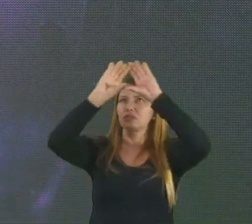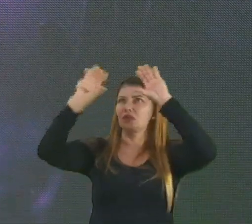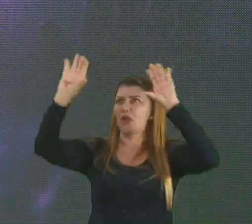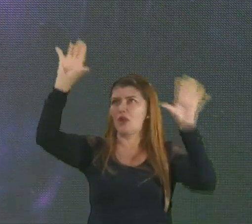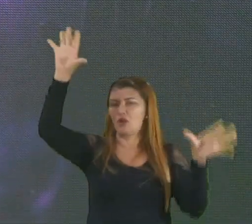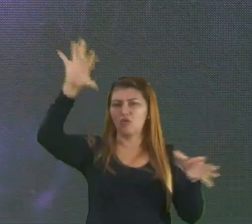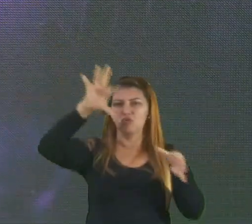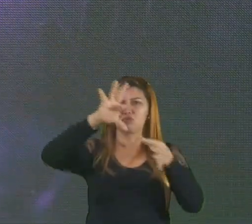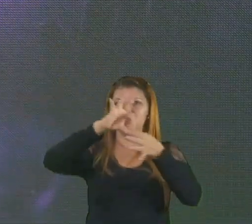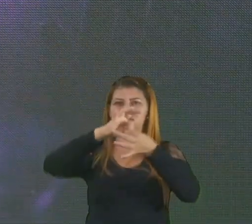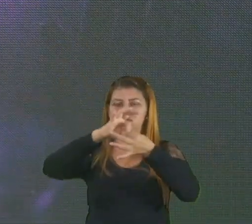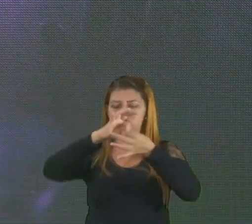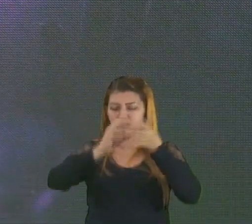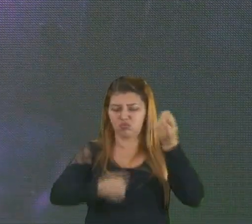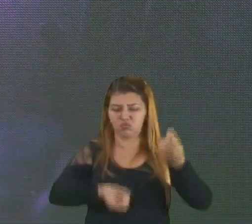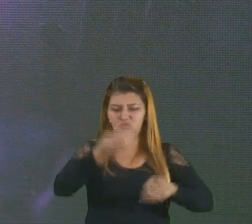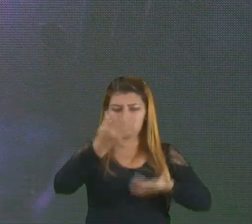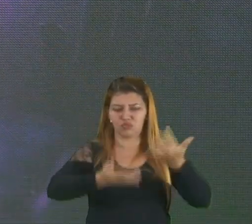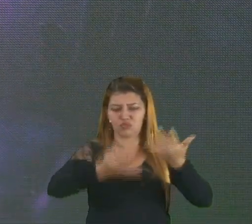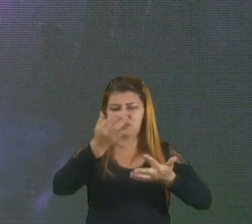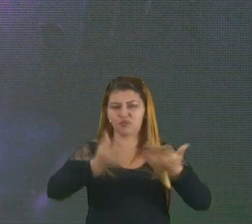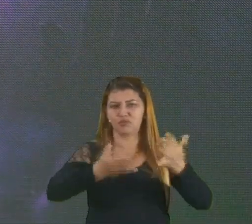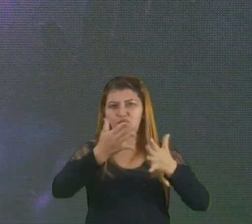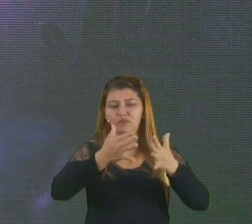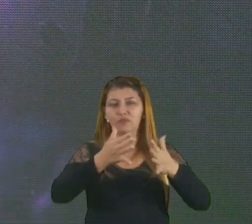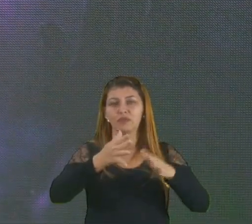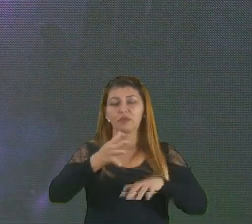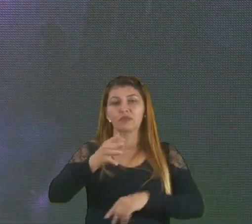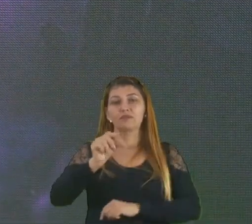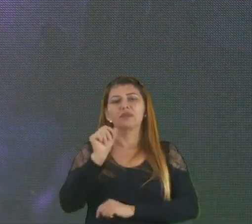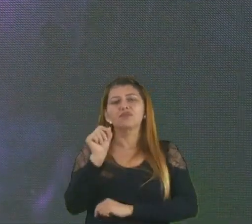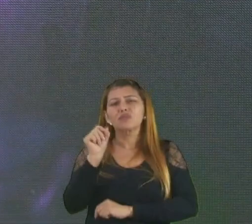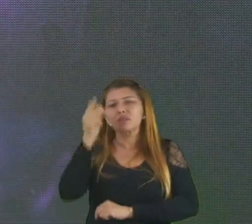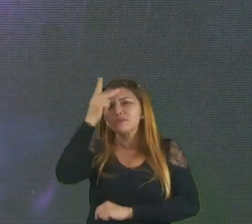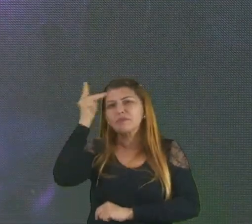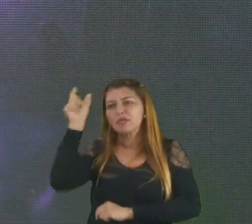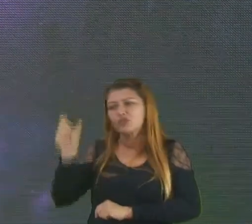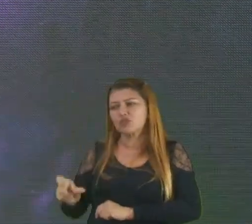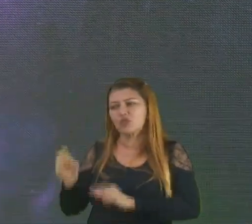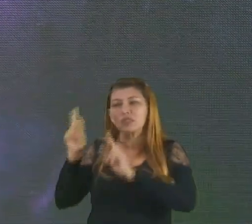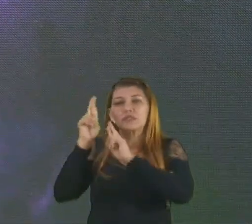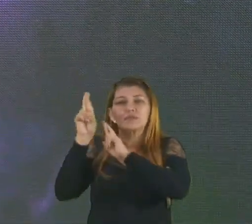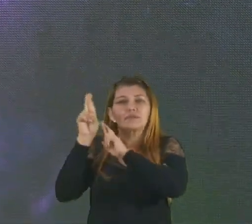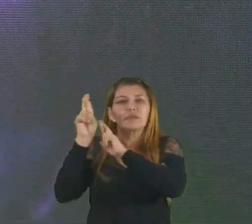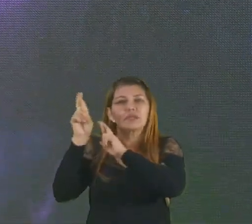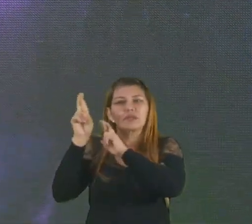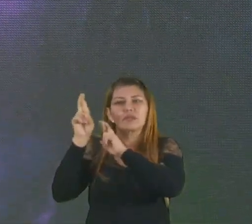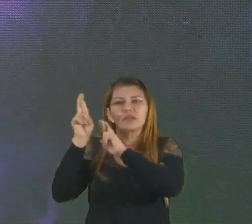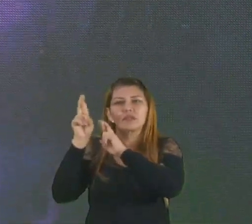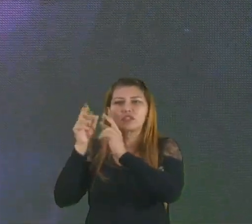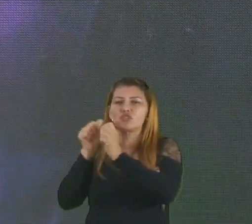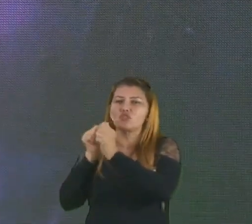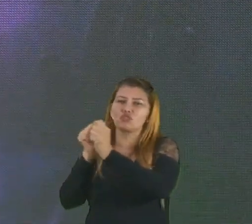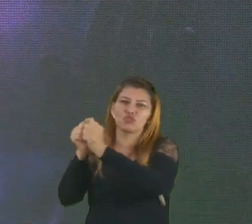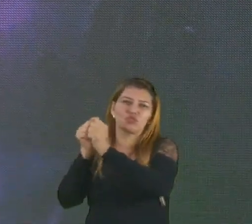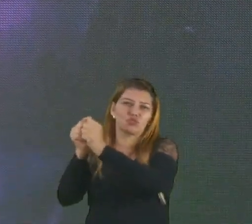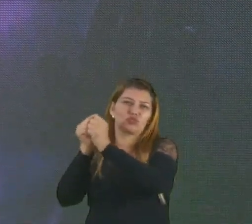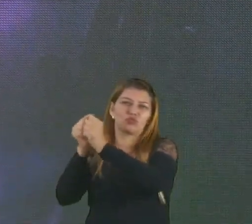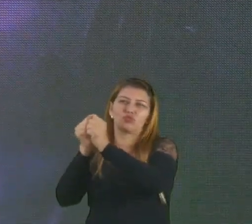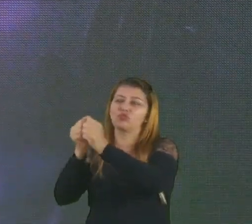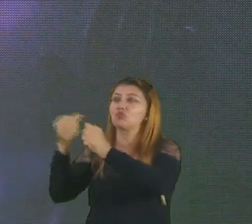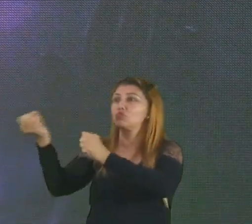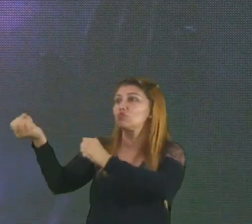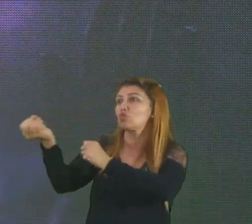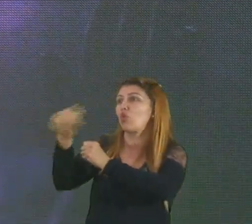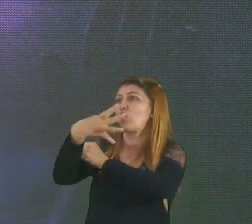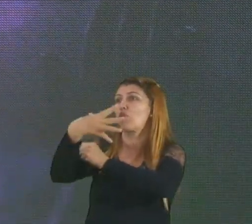serão queimados, mas aqueles que esperam no Senhor estarão com Ele para sempre nos novos céus e nova